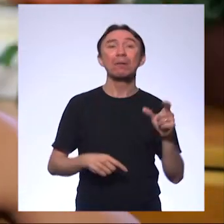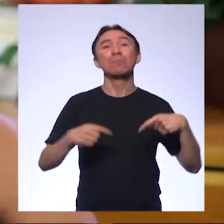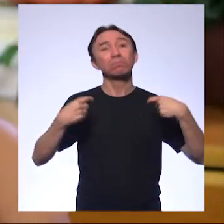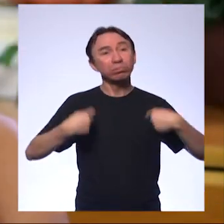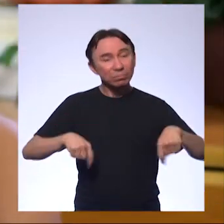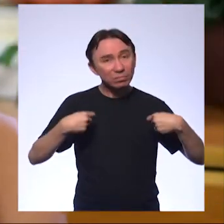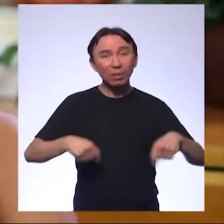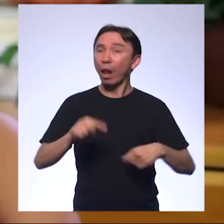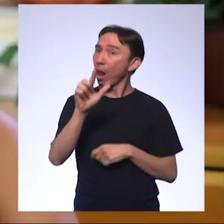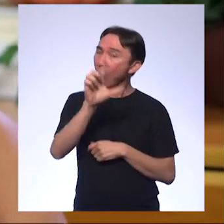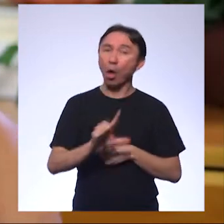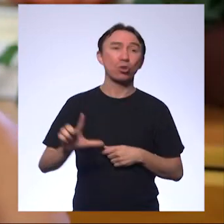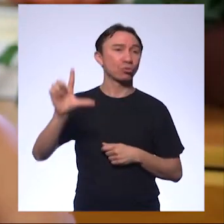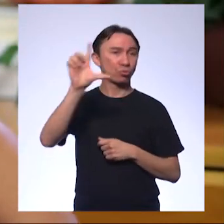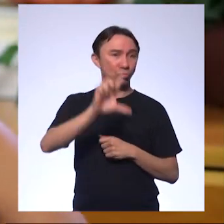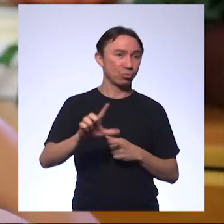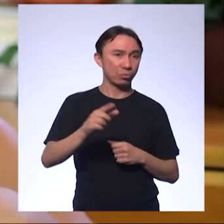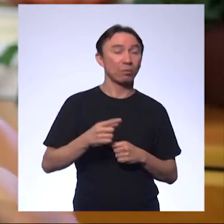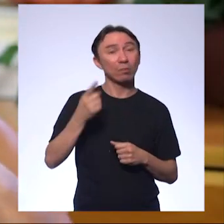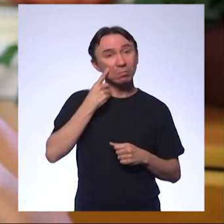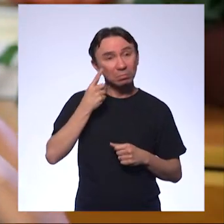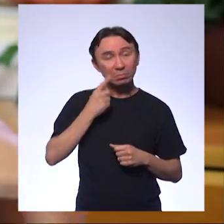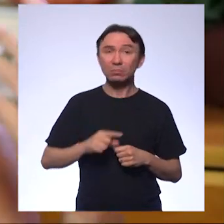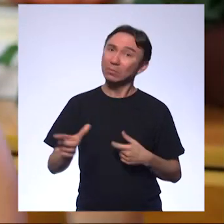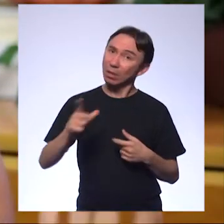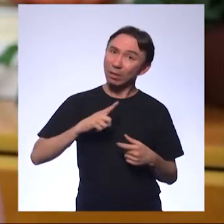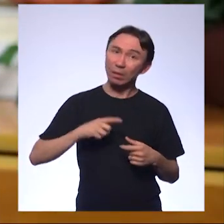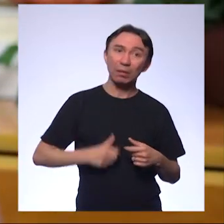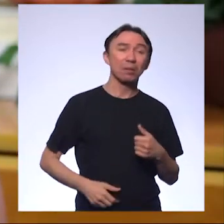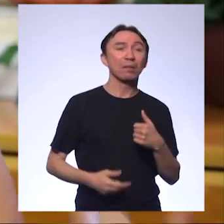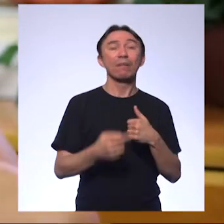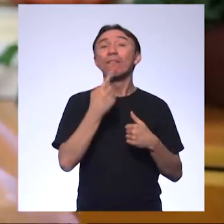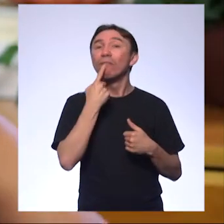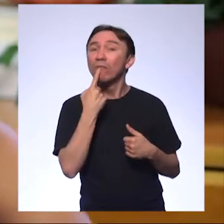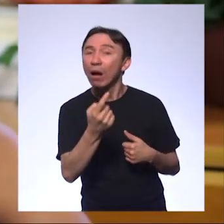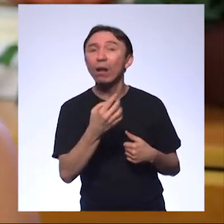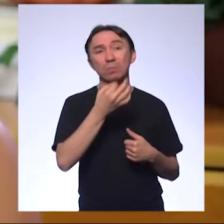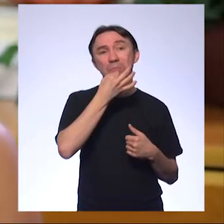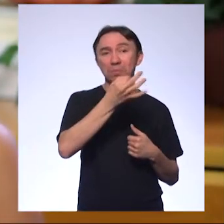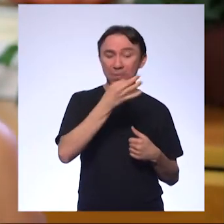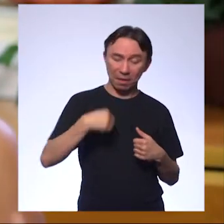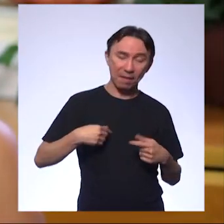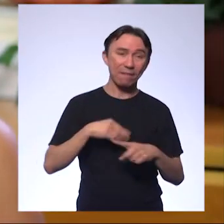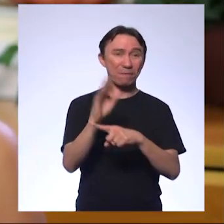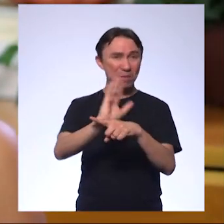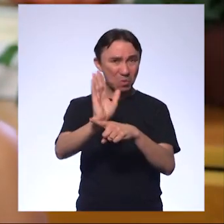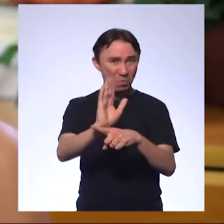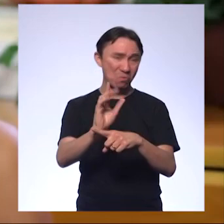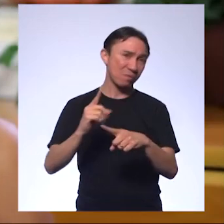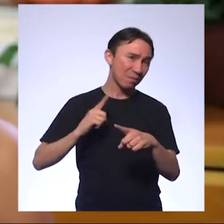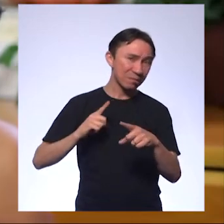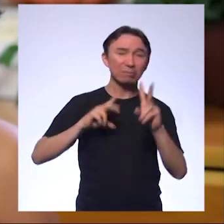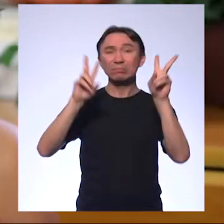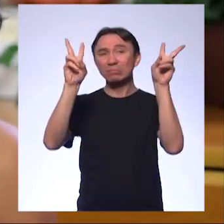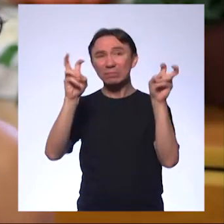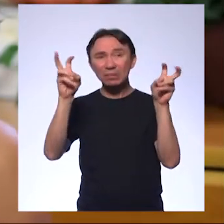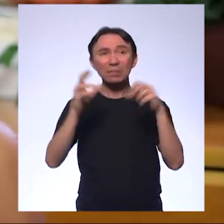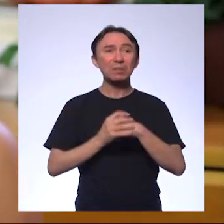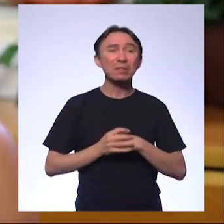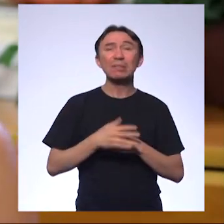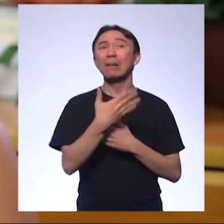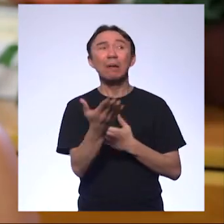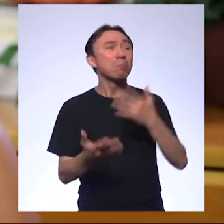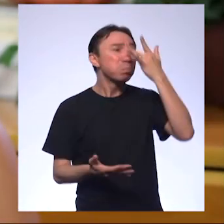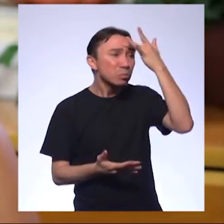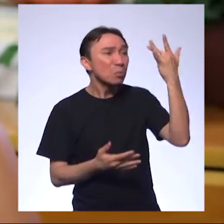óbvio. Não esquece de comentar aqui embaixo o que você achou deste tema, desse vídeo, por que você acha que está faltando tanto nas